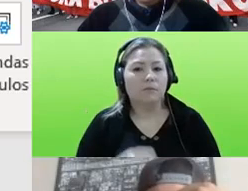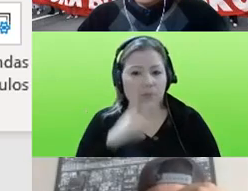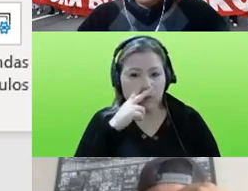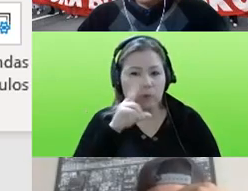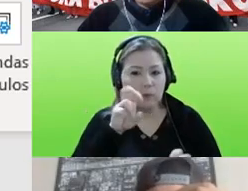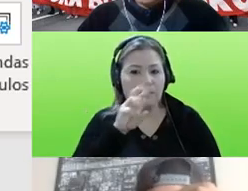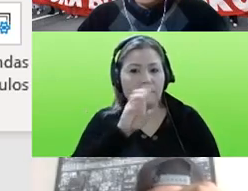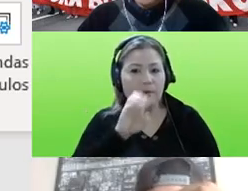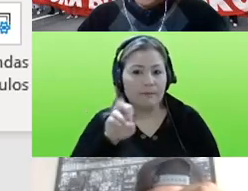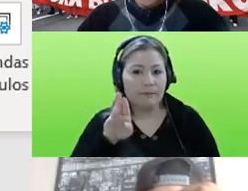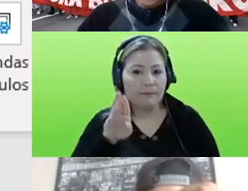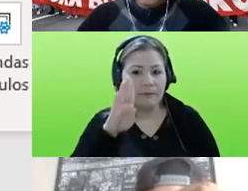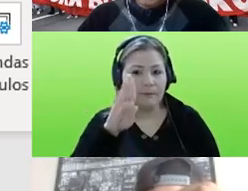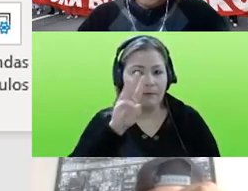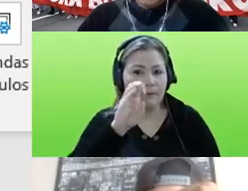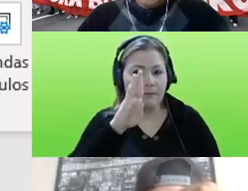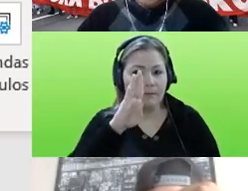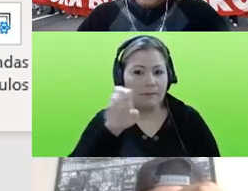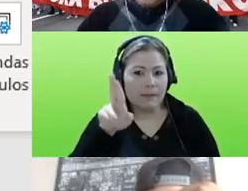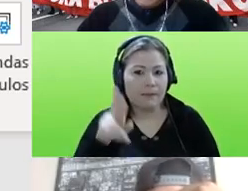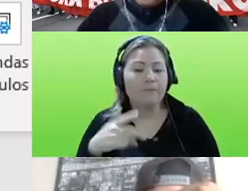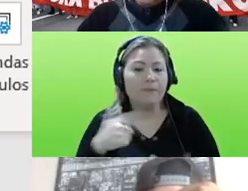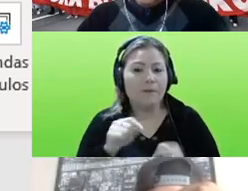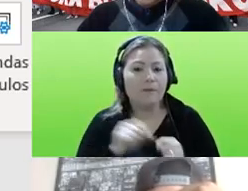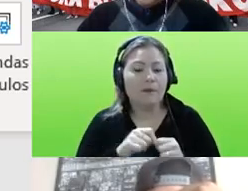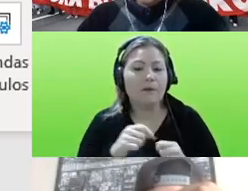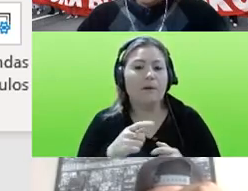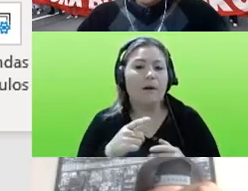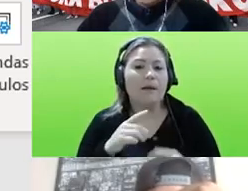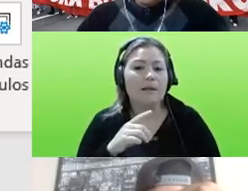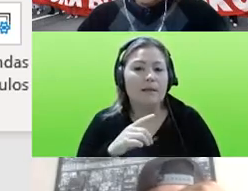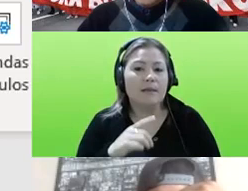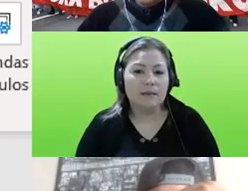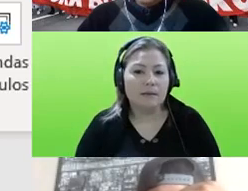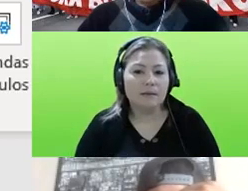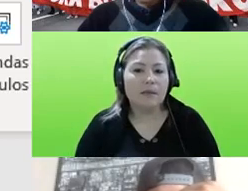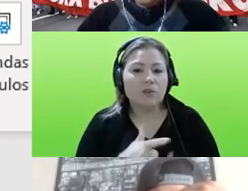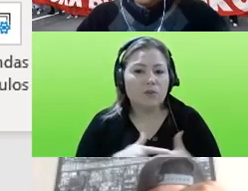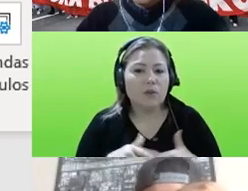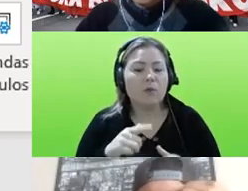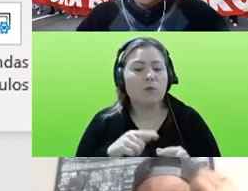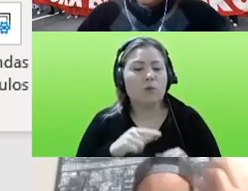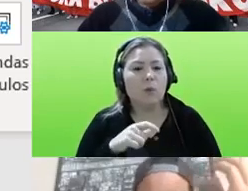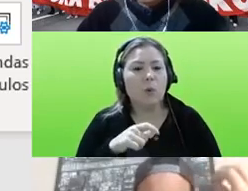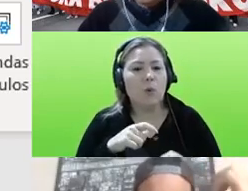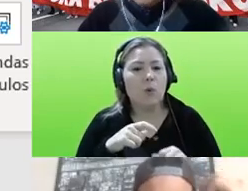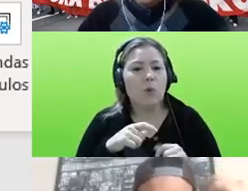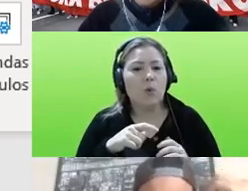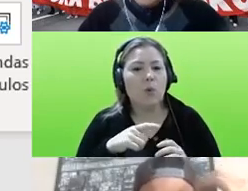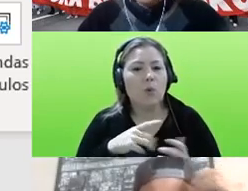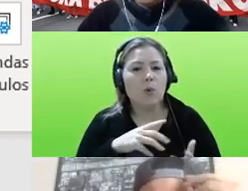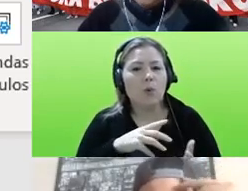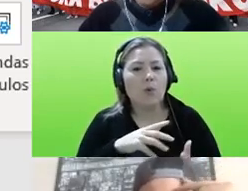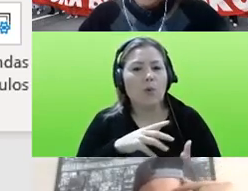pela desacralização das visões do mundo tradicionais e sua substituição por